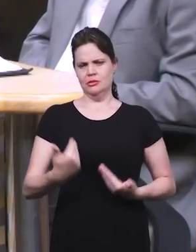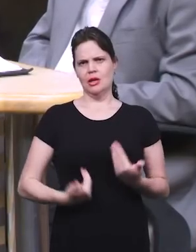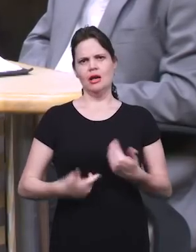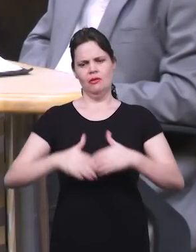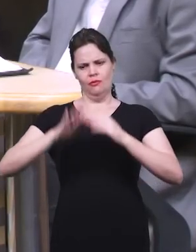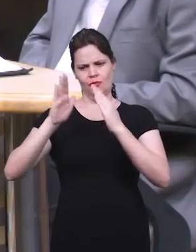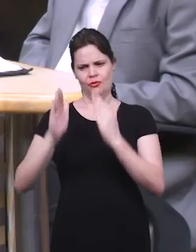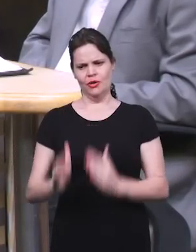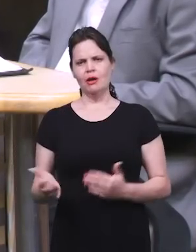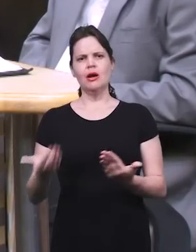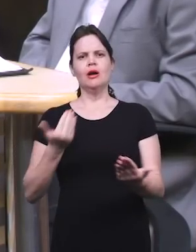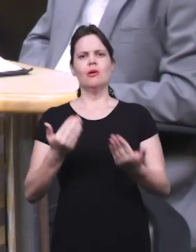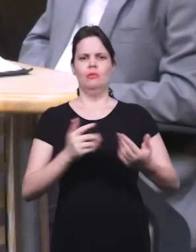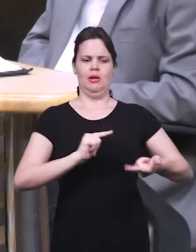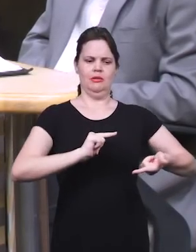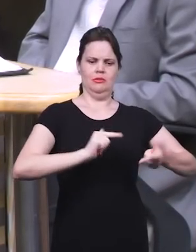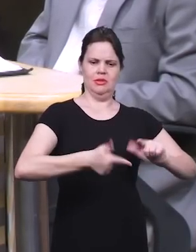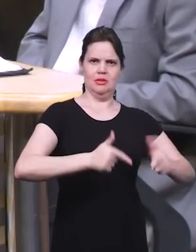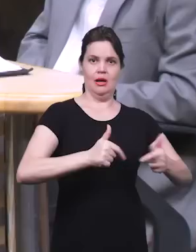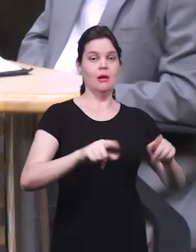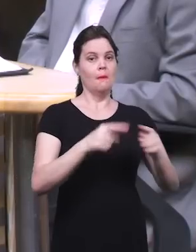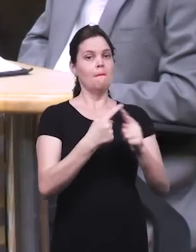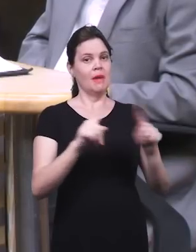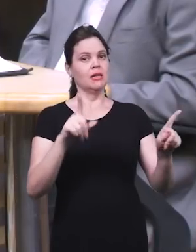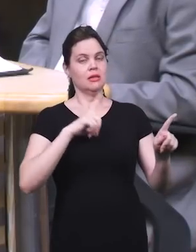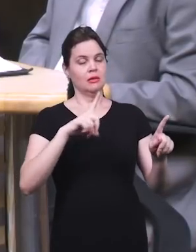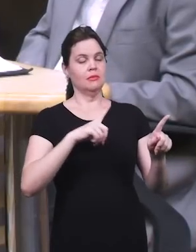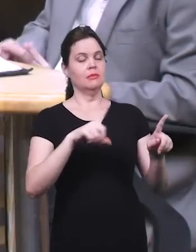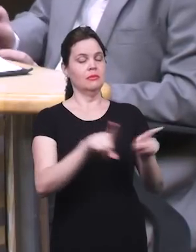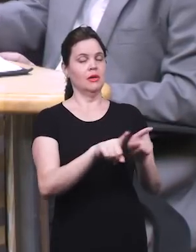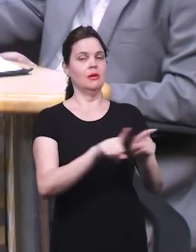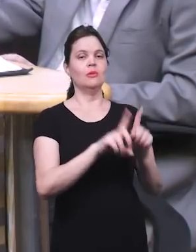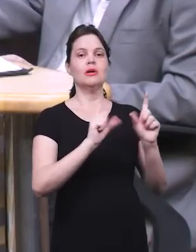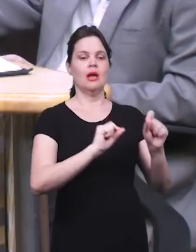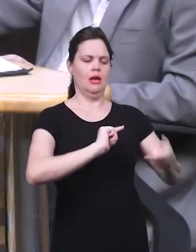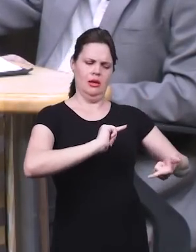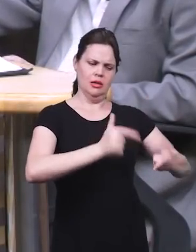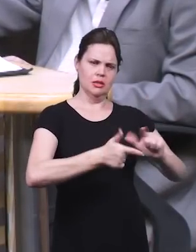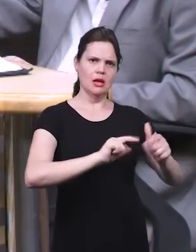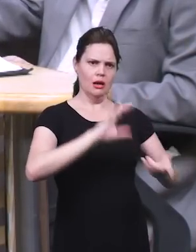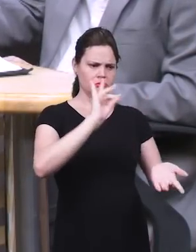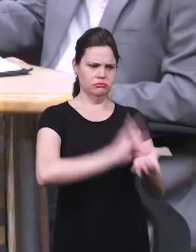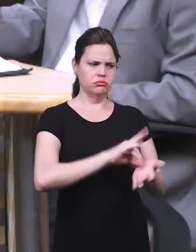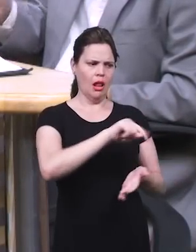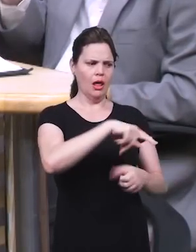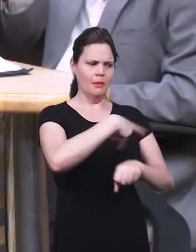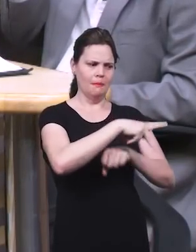Israel espiritual e o Israel político, o Israel histórico também.